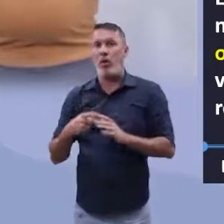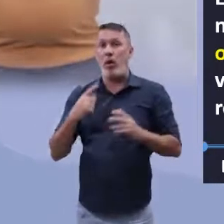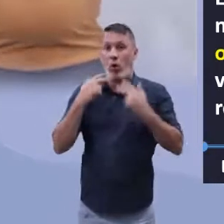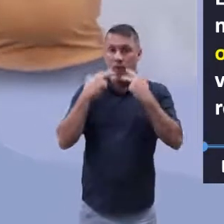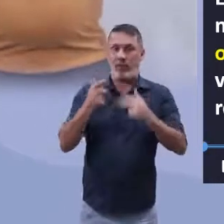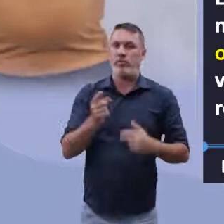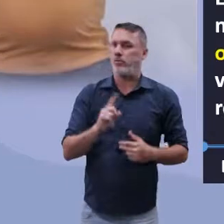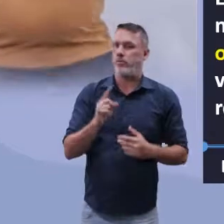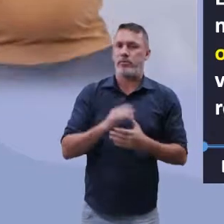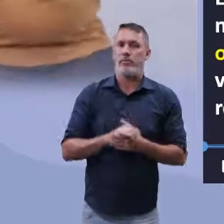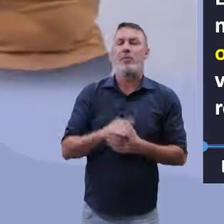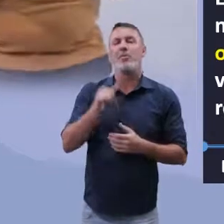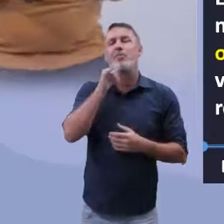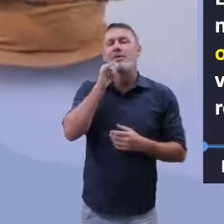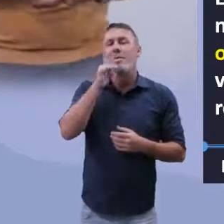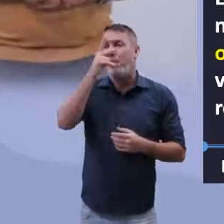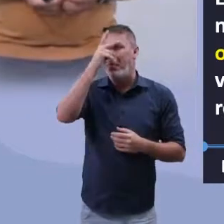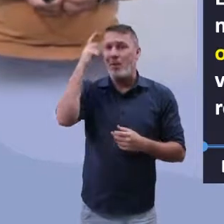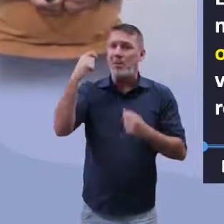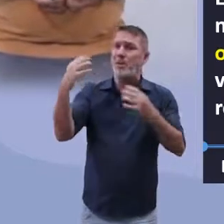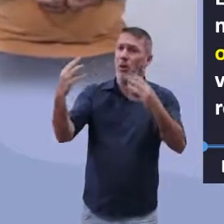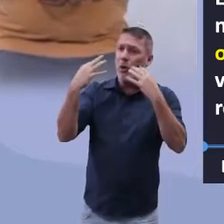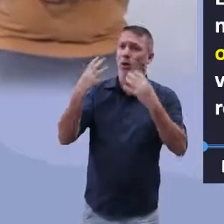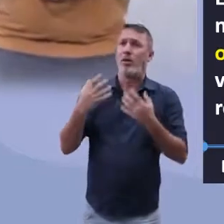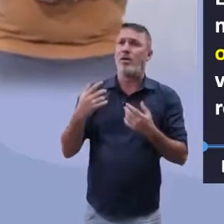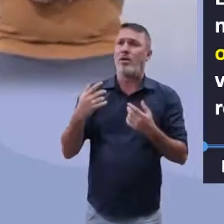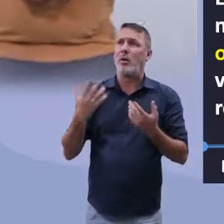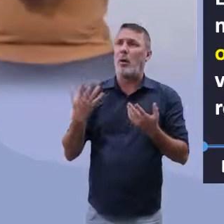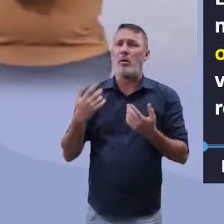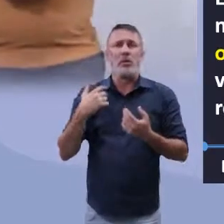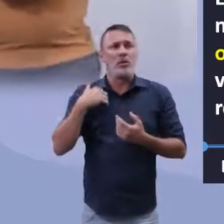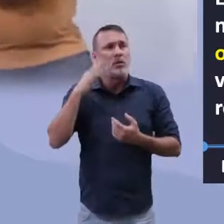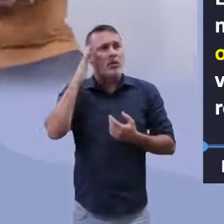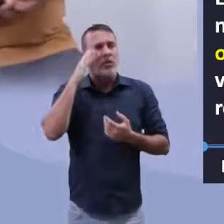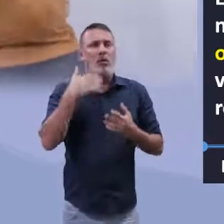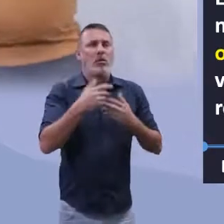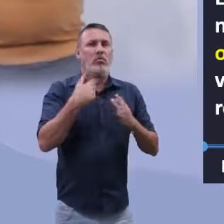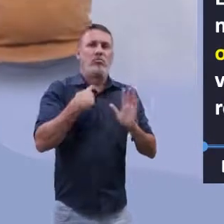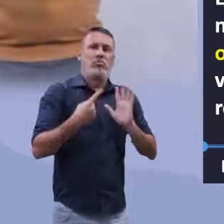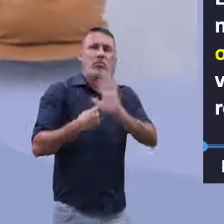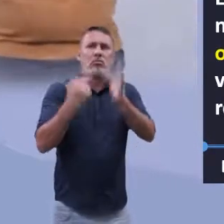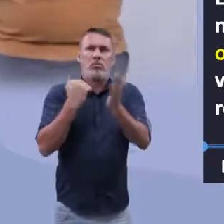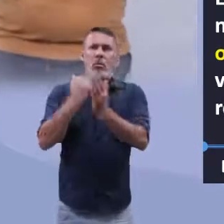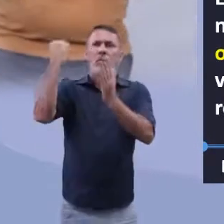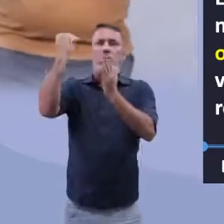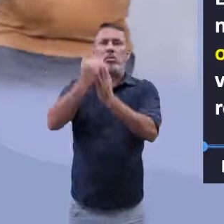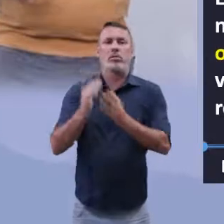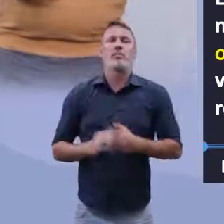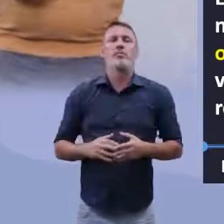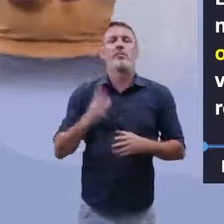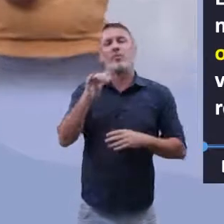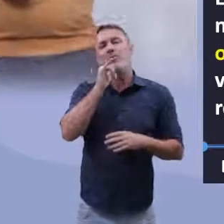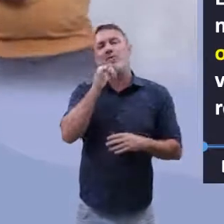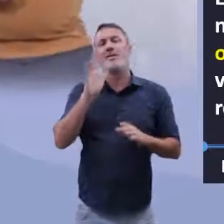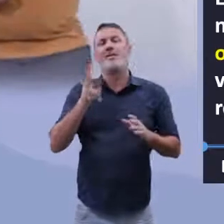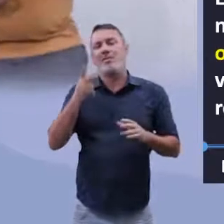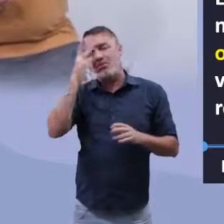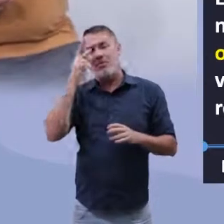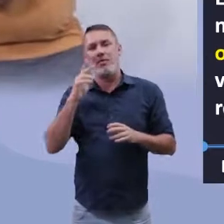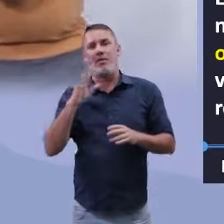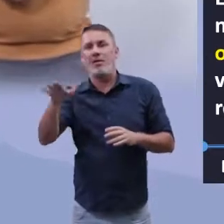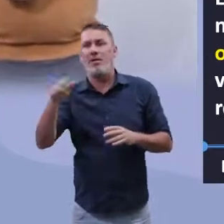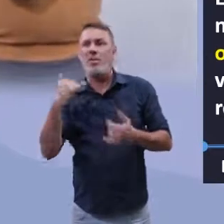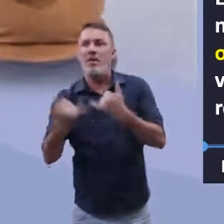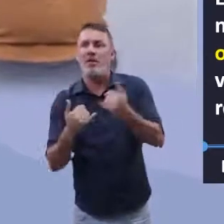Manchetes, às vezes você coloca, quer chamar a atenção de alguém. Isso não é novidade. Toda vez, às vezes você quer brincar com alguém, não, eu tô